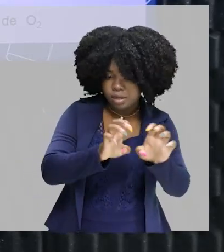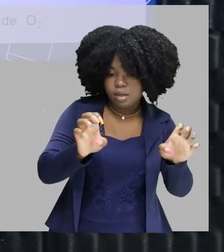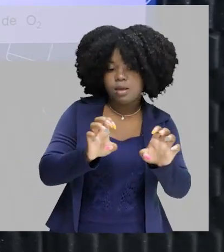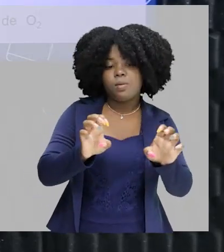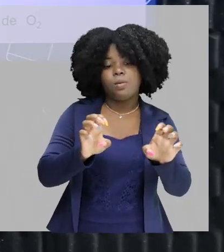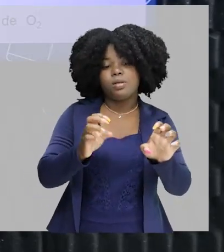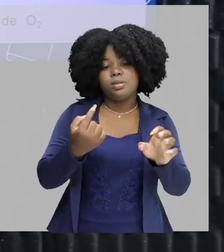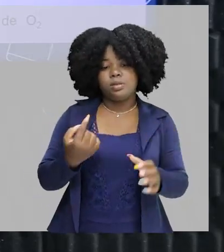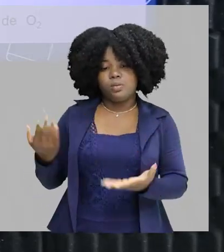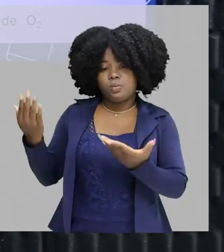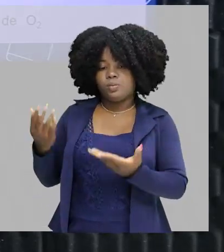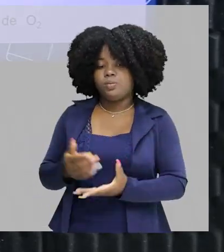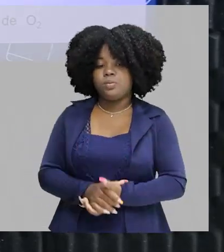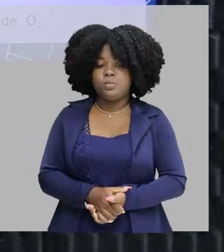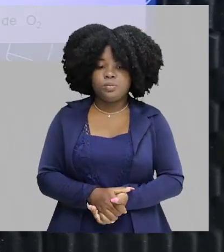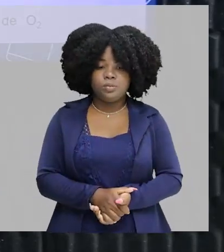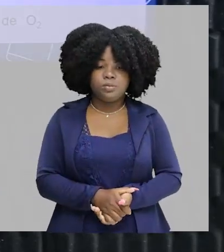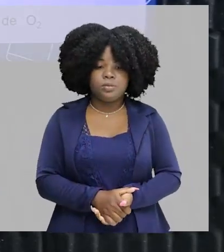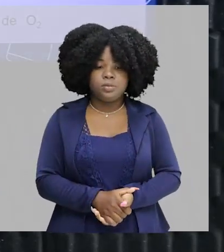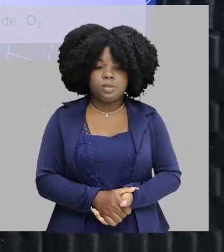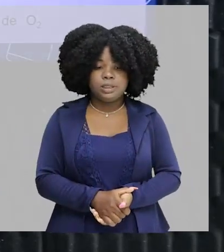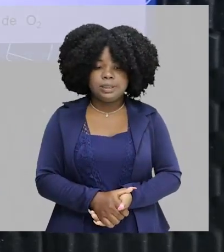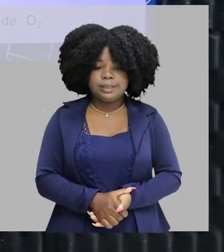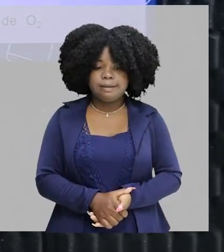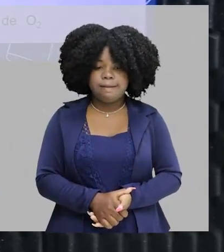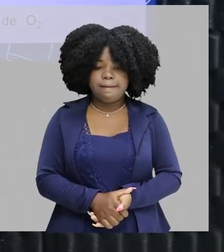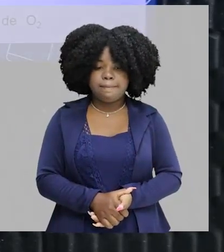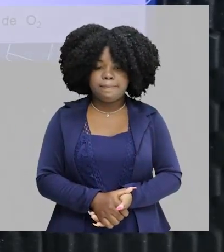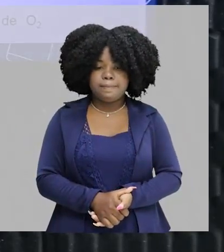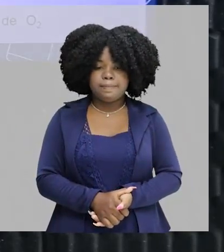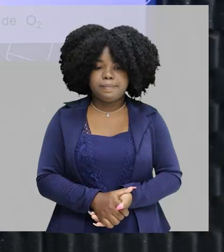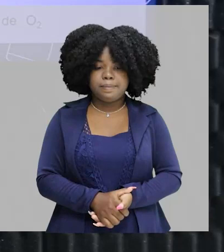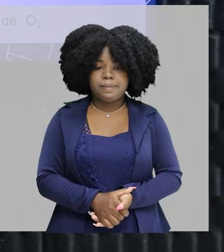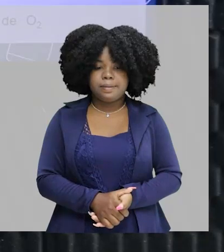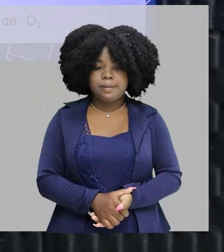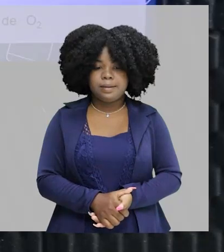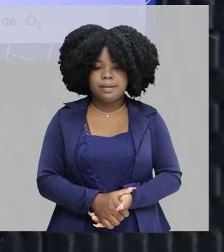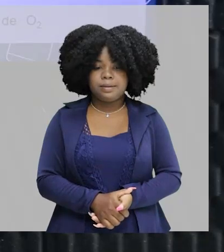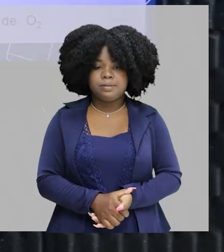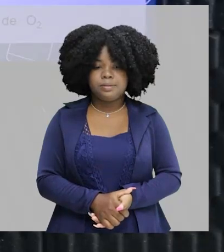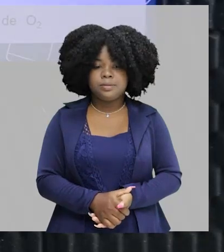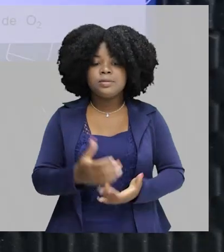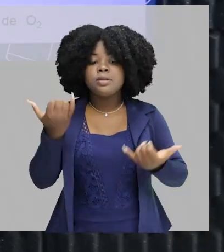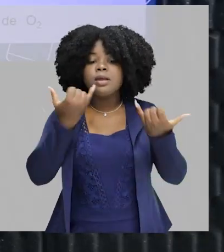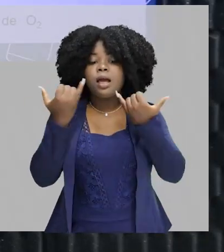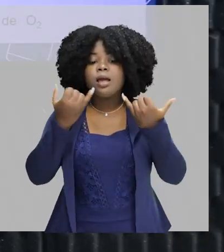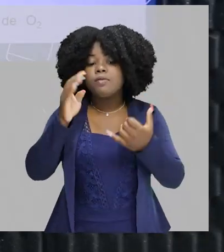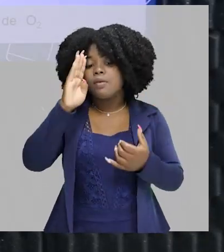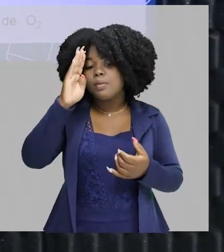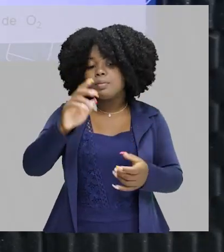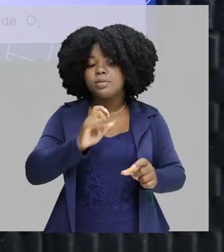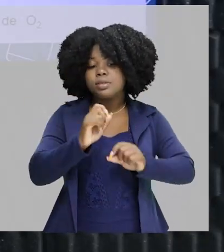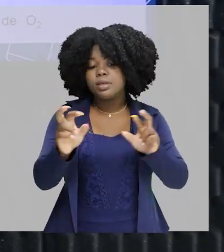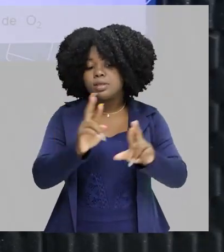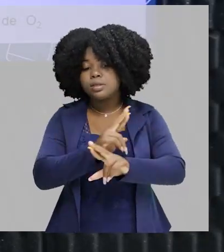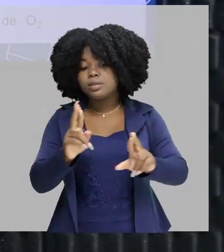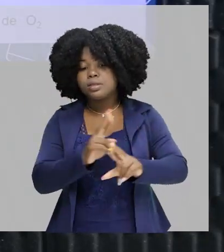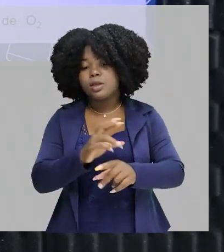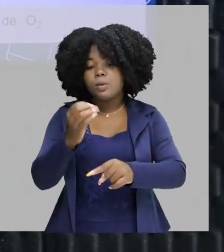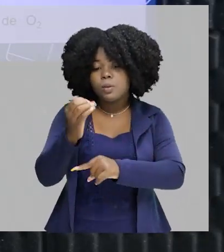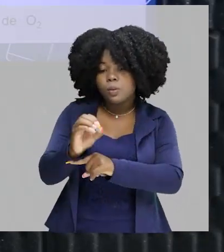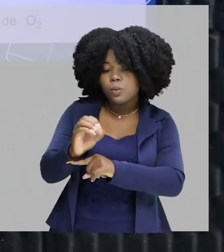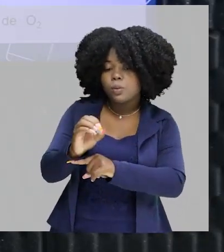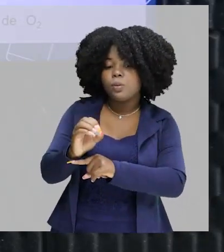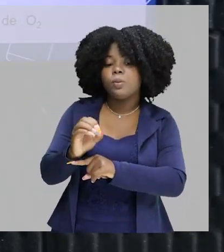equação da nossa questão. Olha só, o dado do problema está relacionado com o